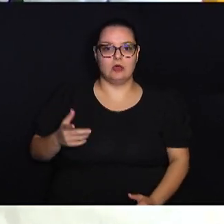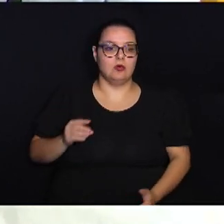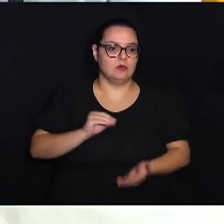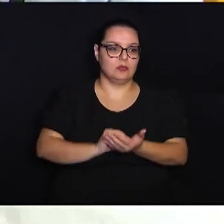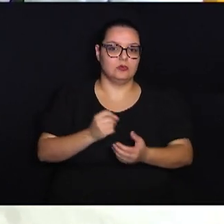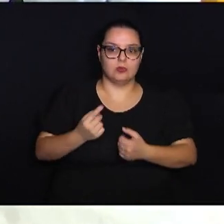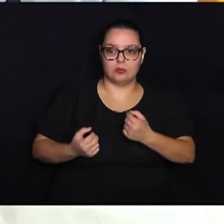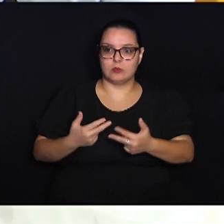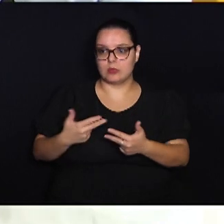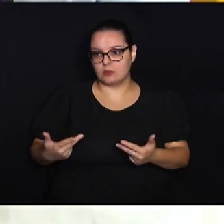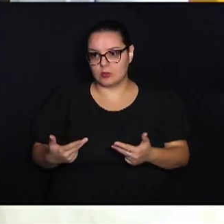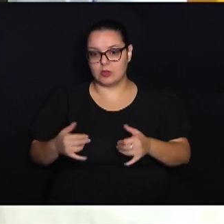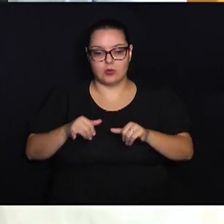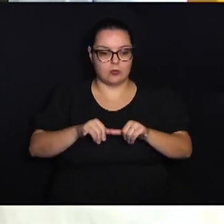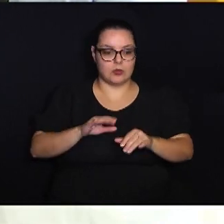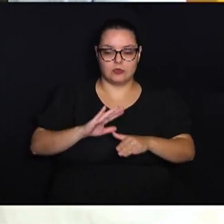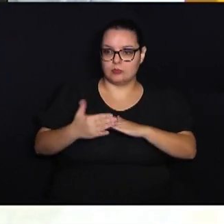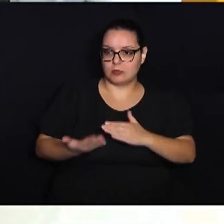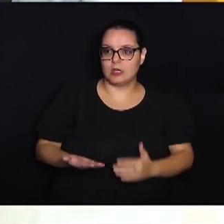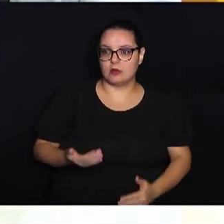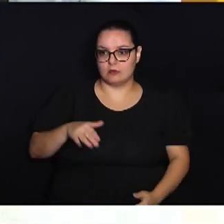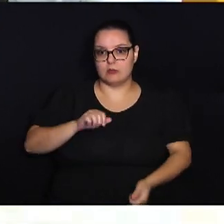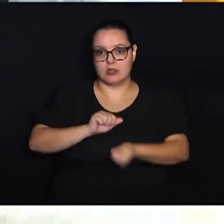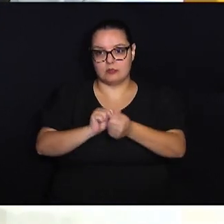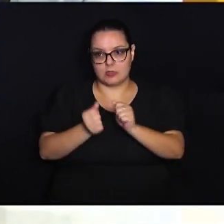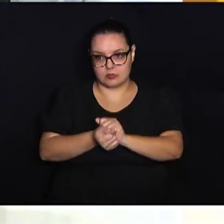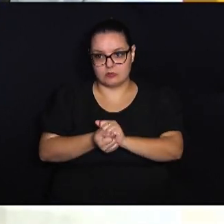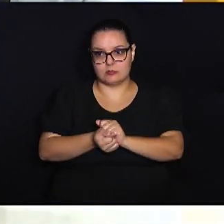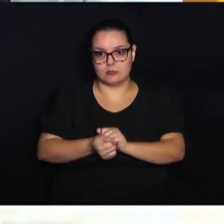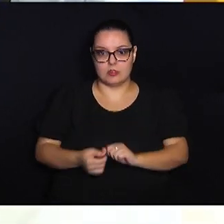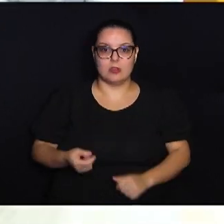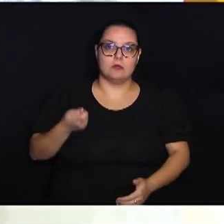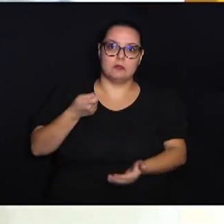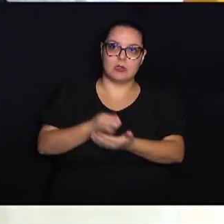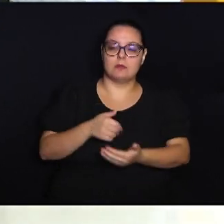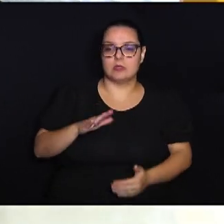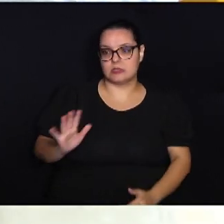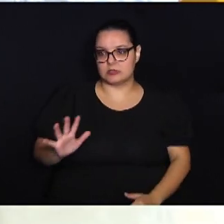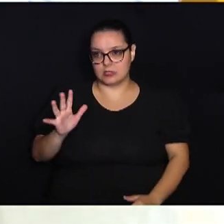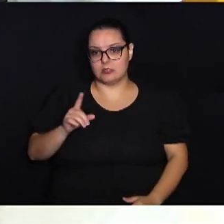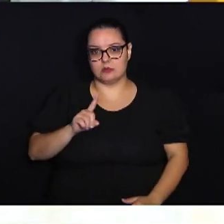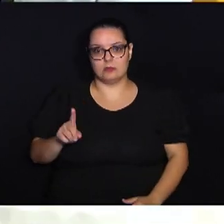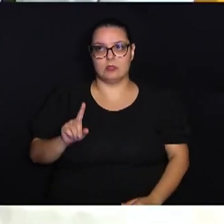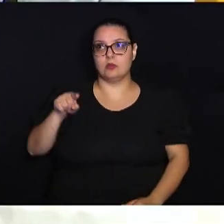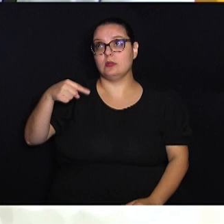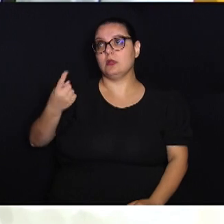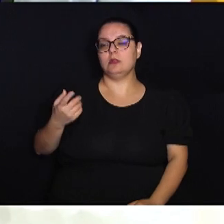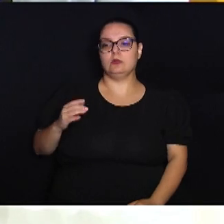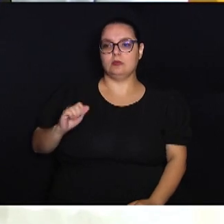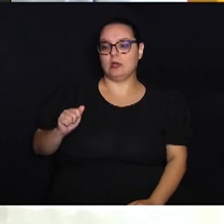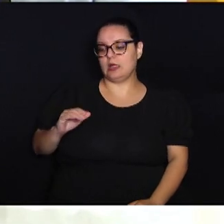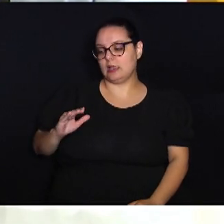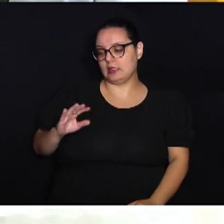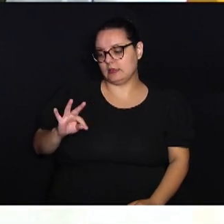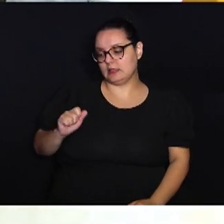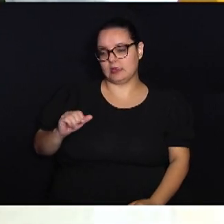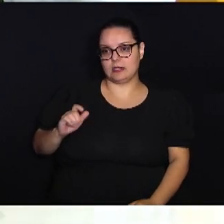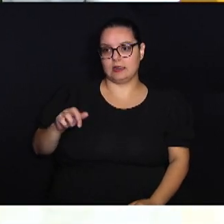consumidor. Então, aumento do dólar na economia brasileira tem como principal